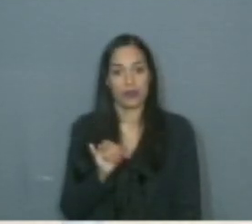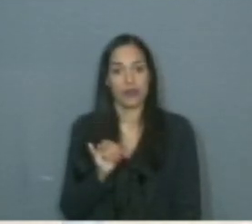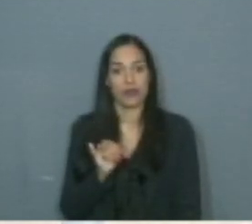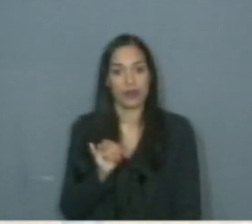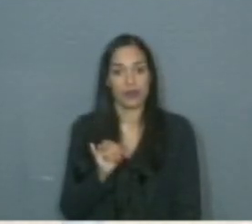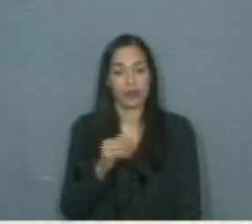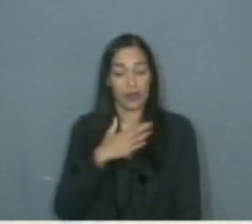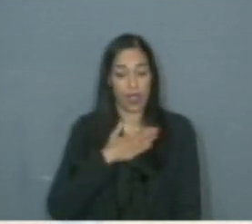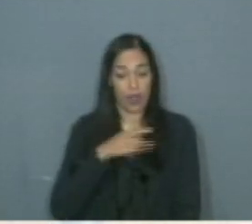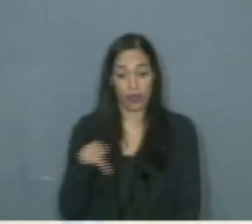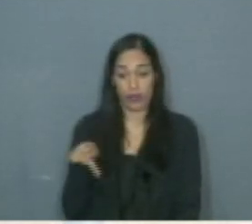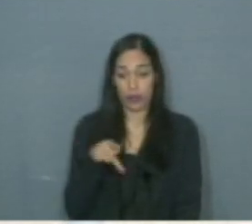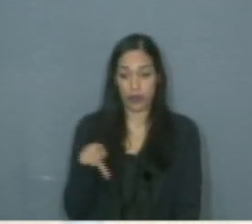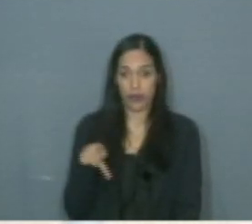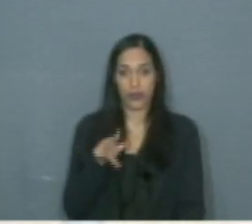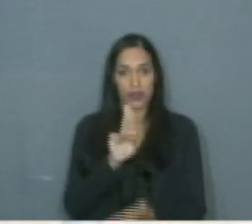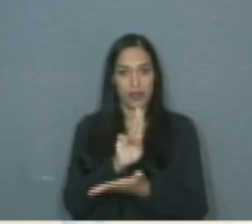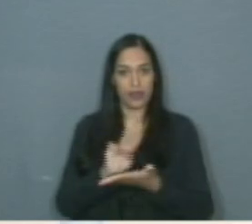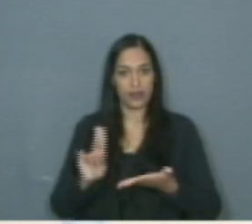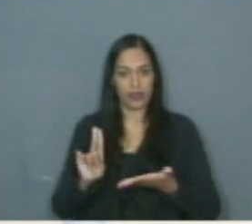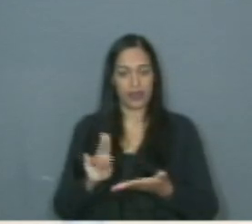Eu sou professora universitária.